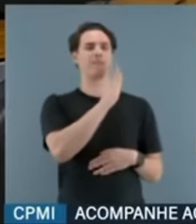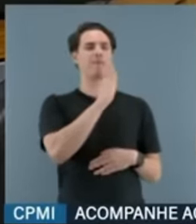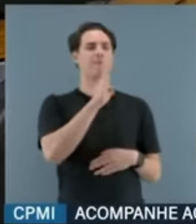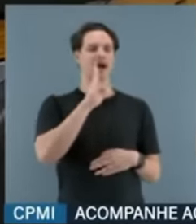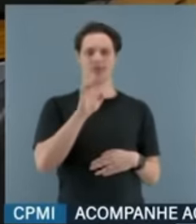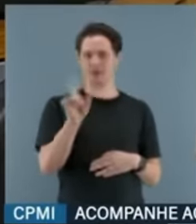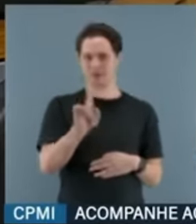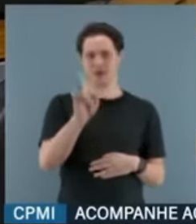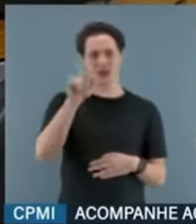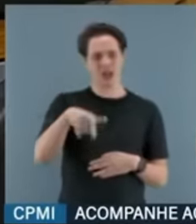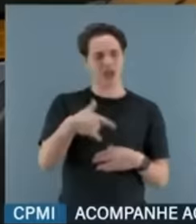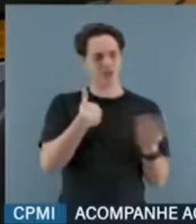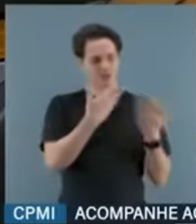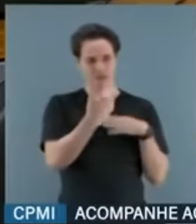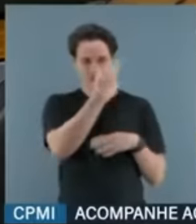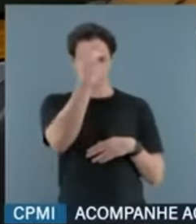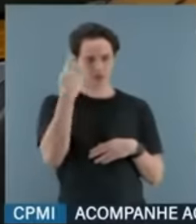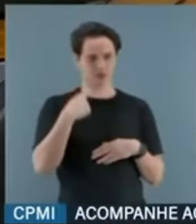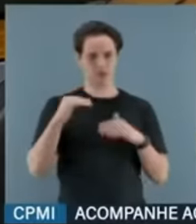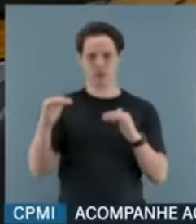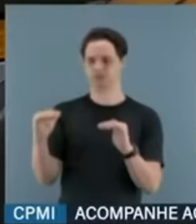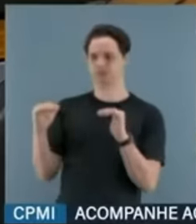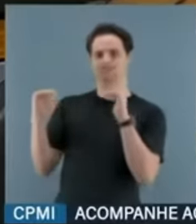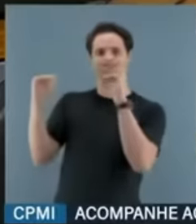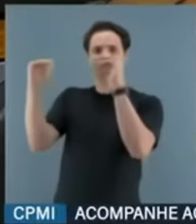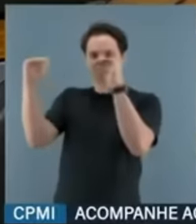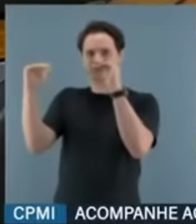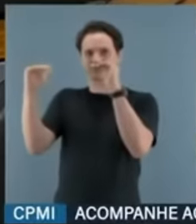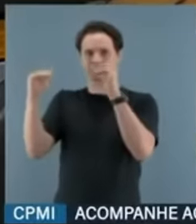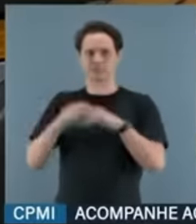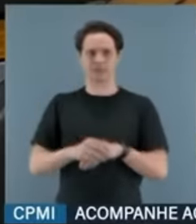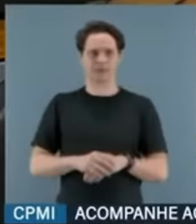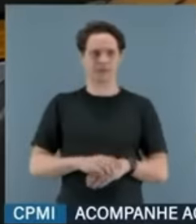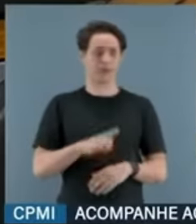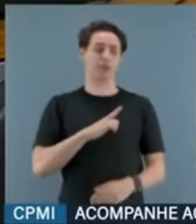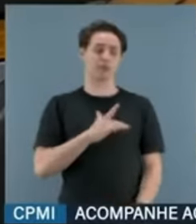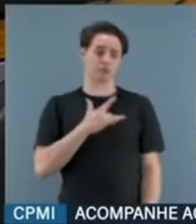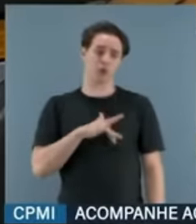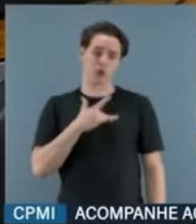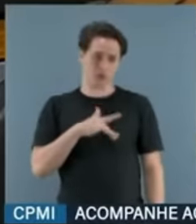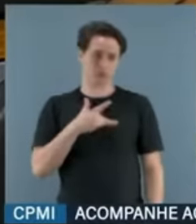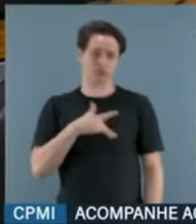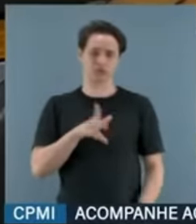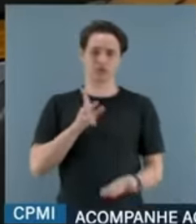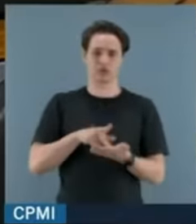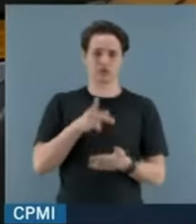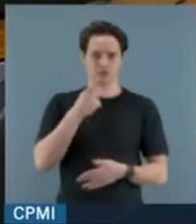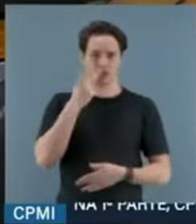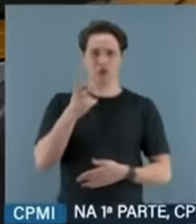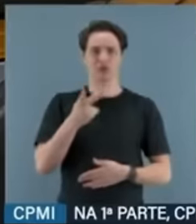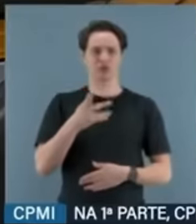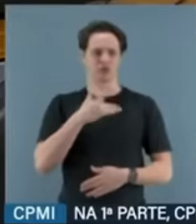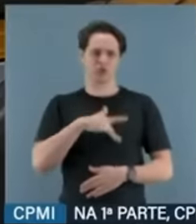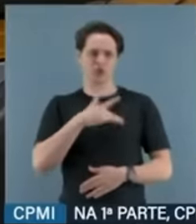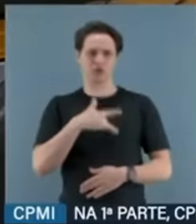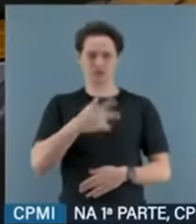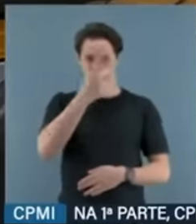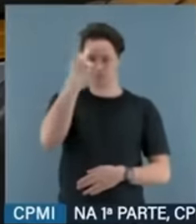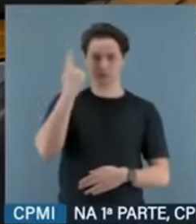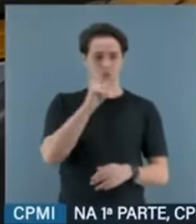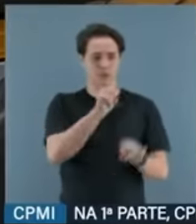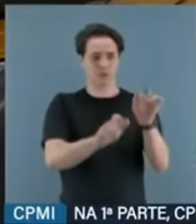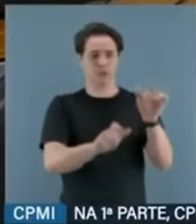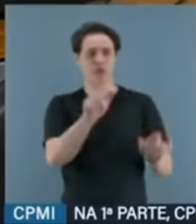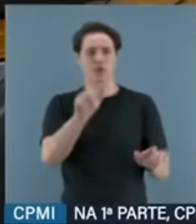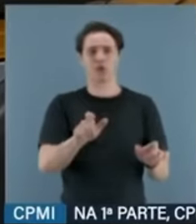é conversa de pessoas que estão ali, ó, no alto escalão. Eu tenho dó, sinceramente, daqueles que foram,